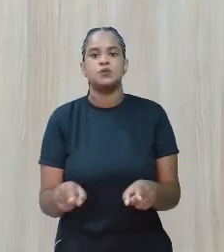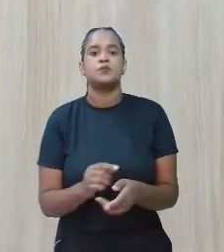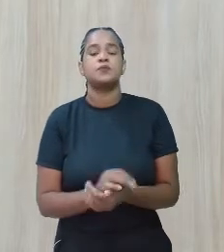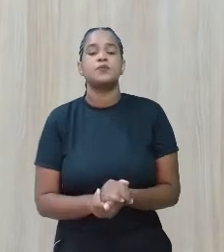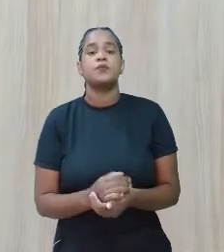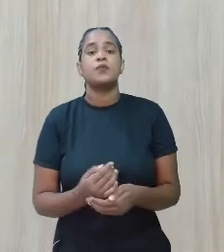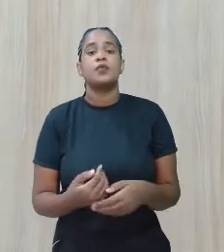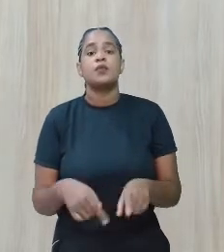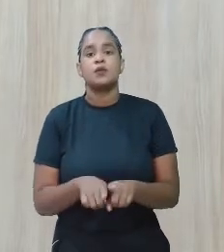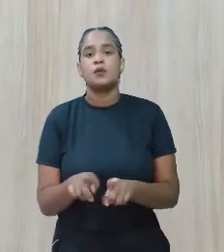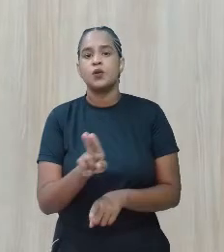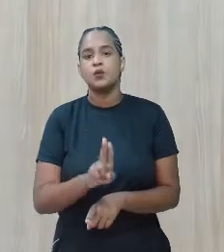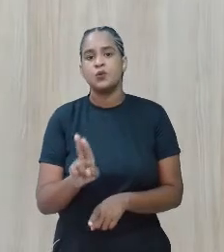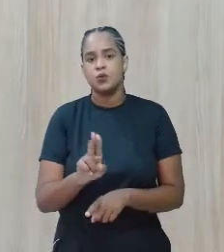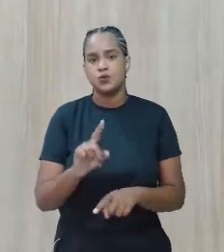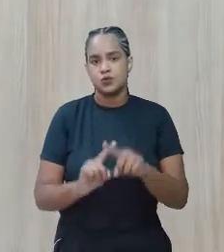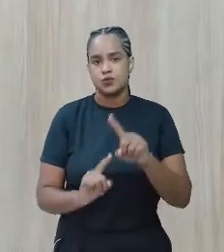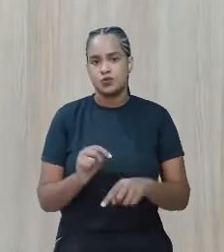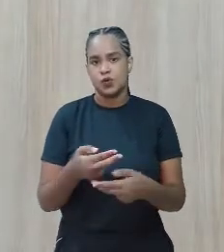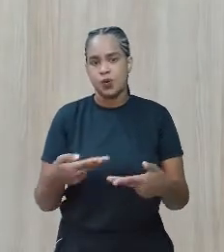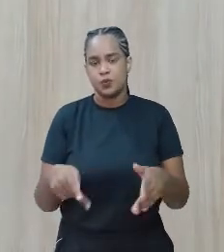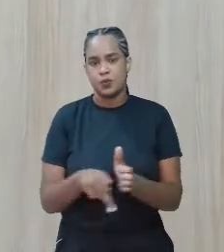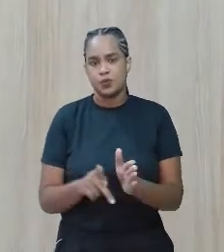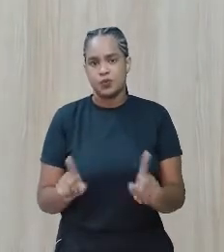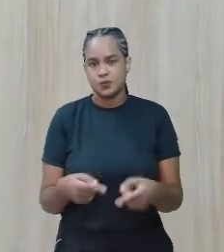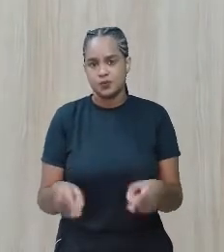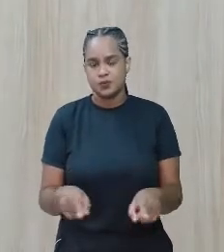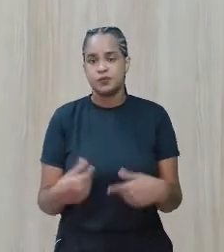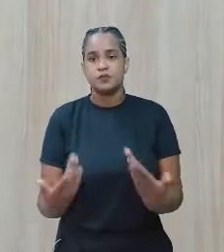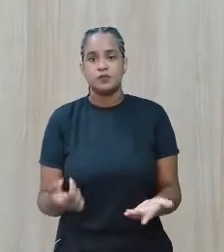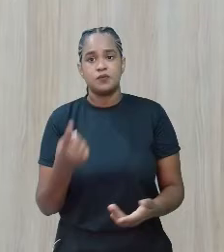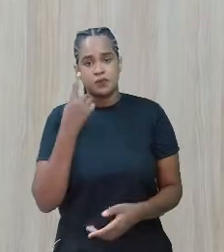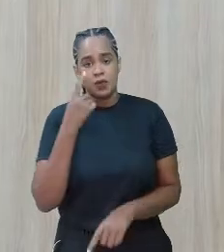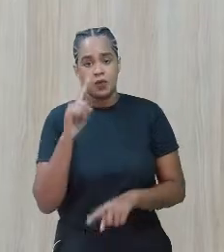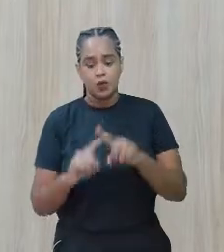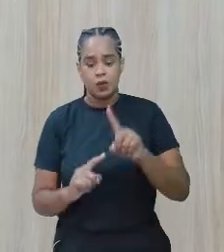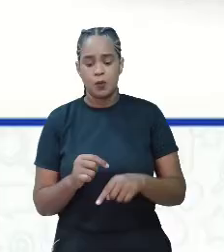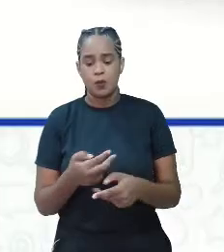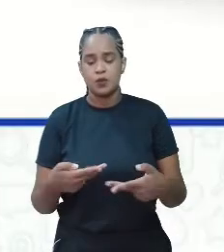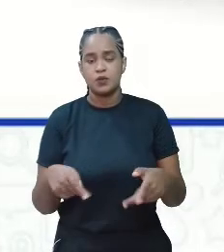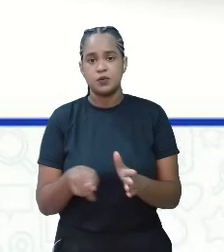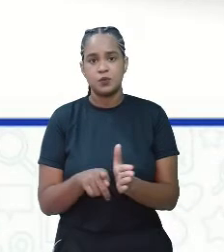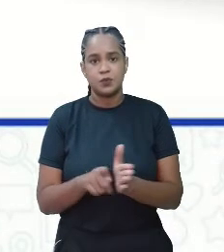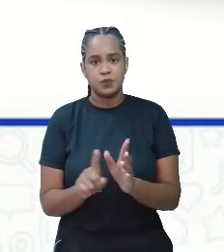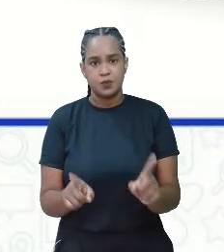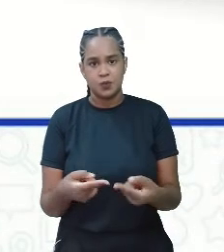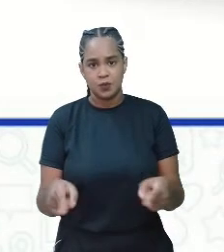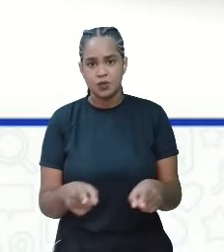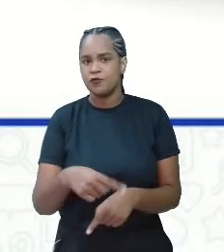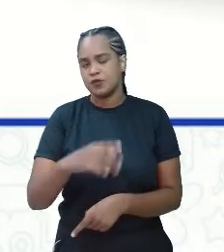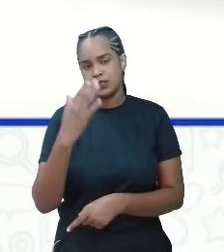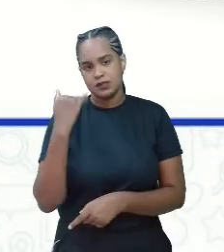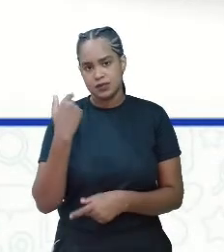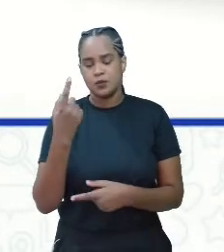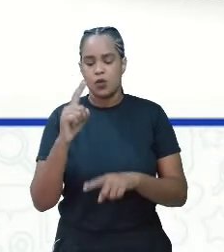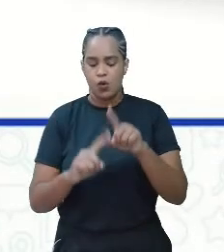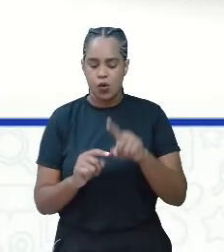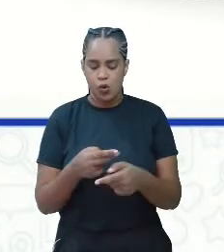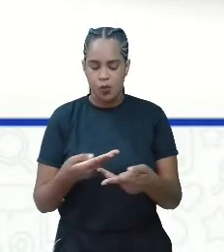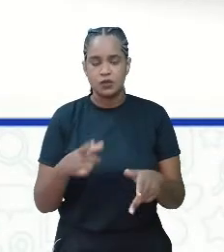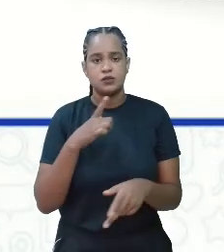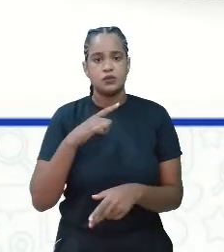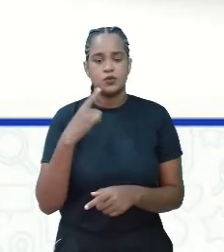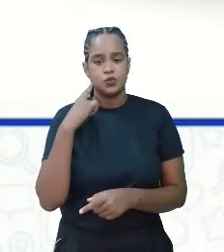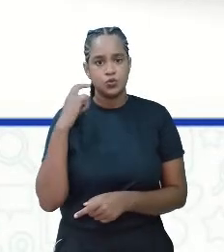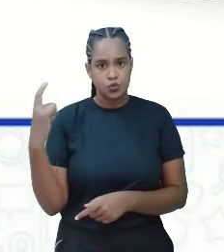musicais. Bora lá? Então, instrumento musical, vocês sabem o que é, aquele objeto que produz sons que